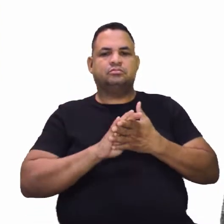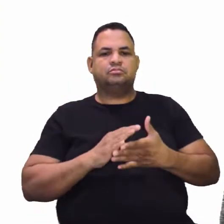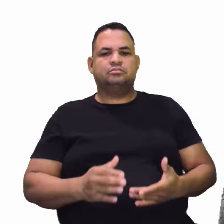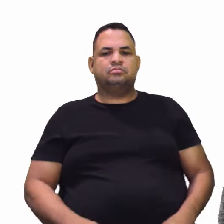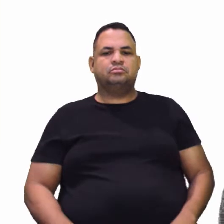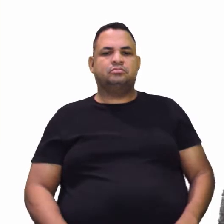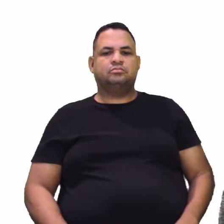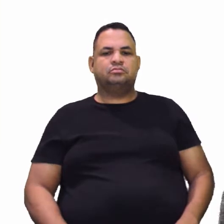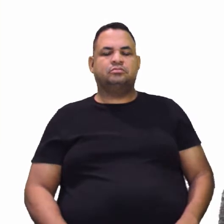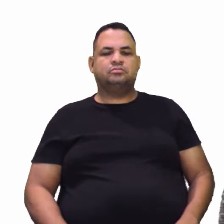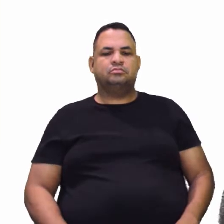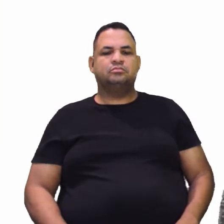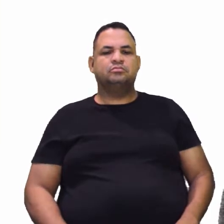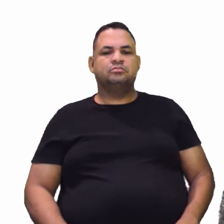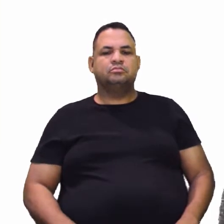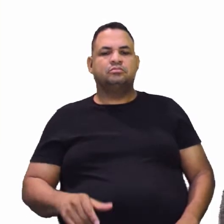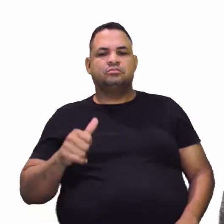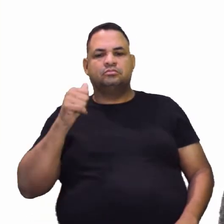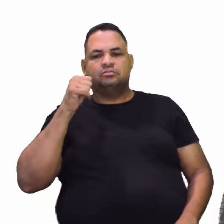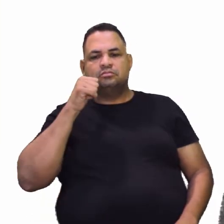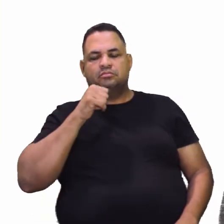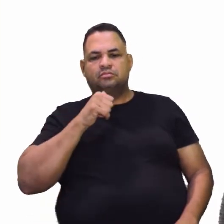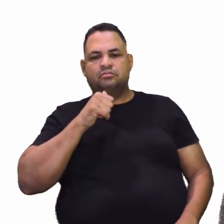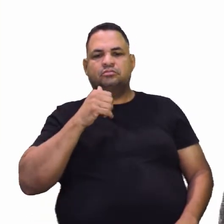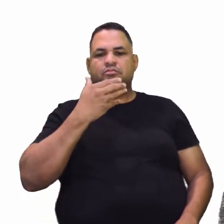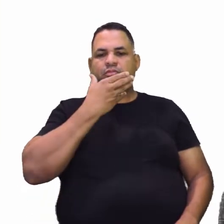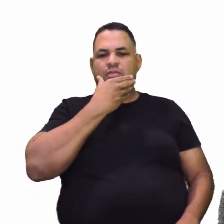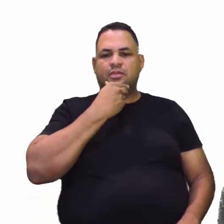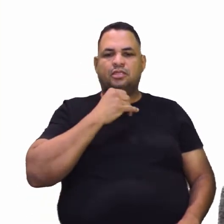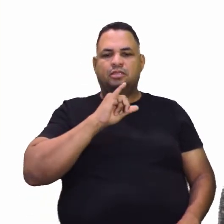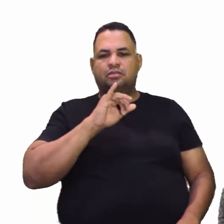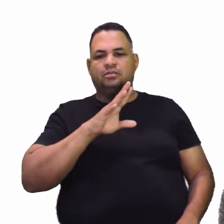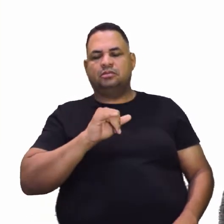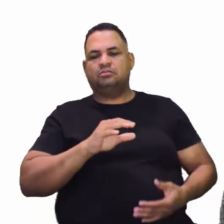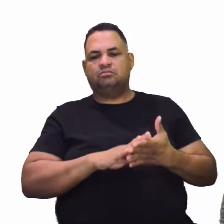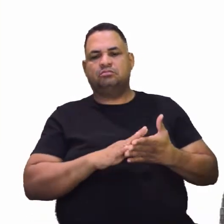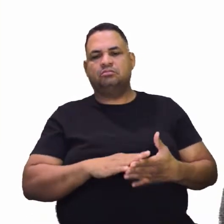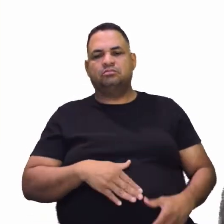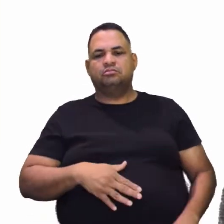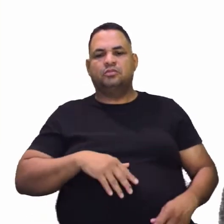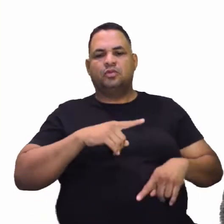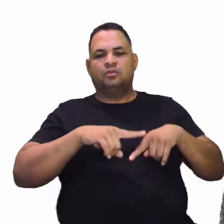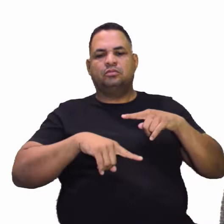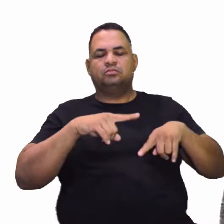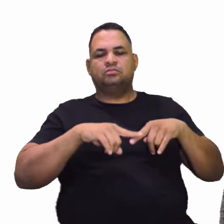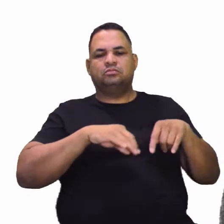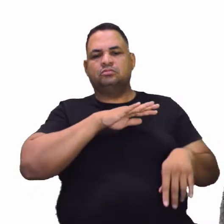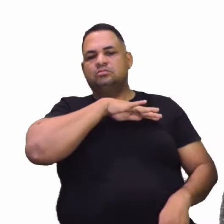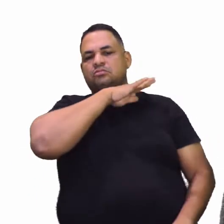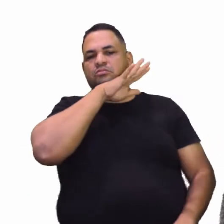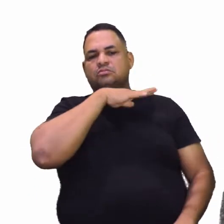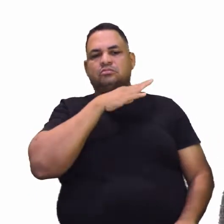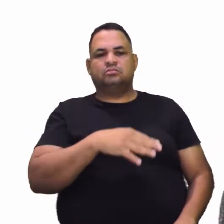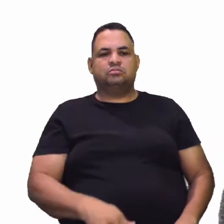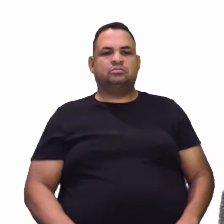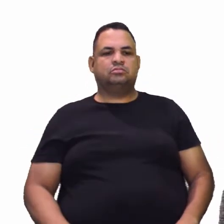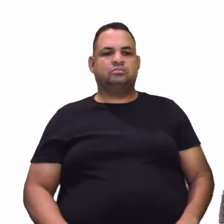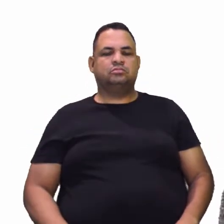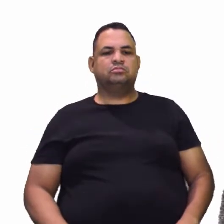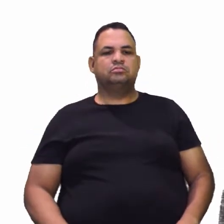o ele, o ela e o ele e ela para objetos e animais. Então, vamos lá. Repitam comigo se vocês quiserem.